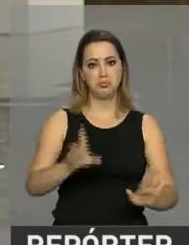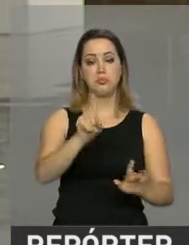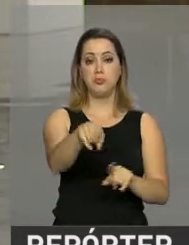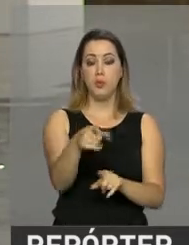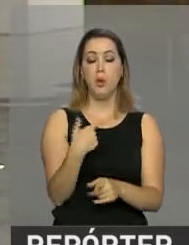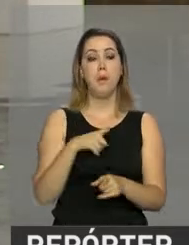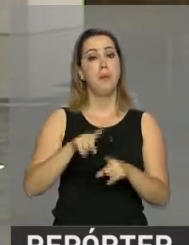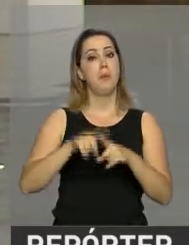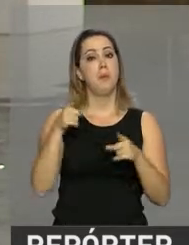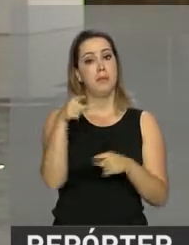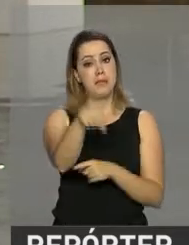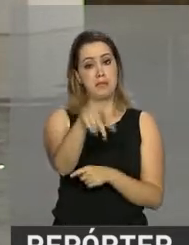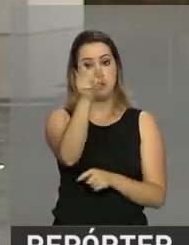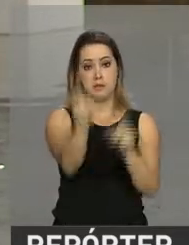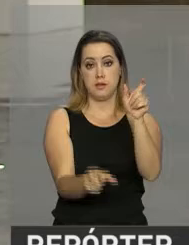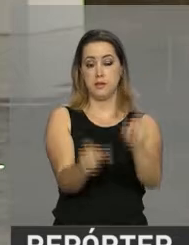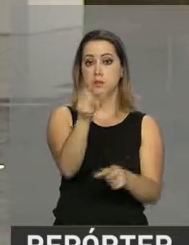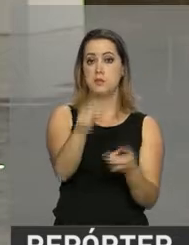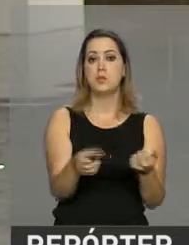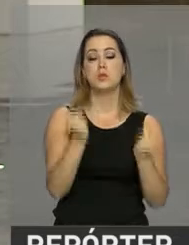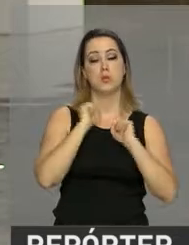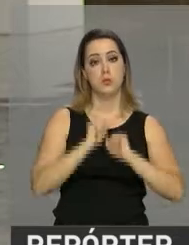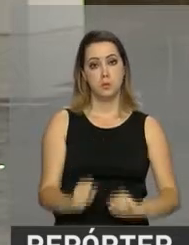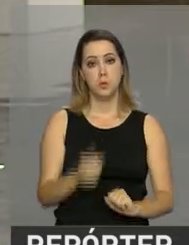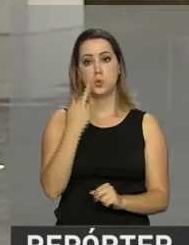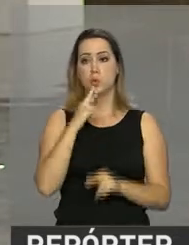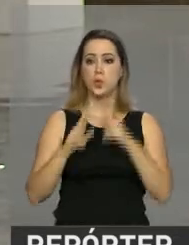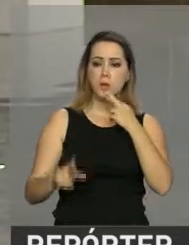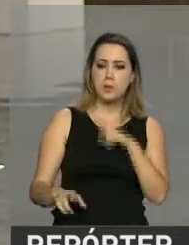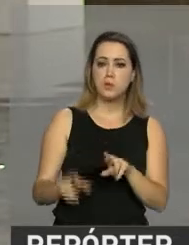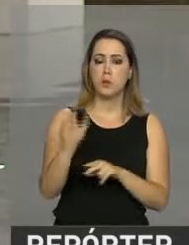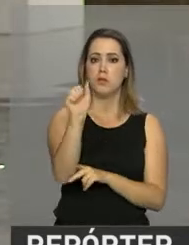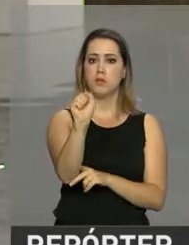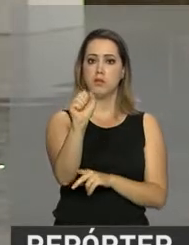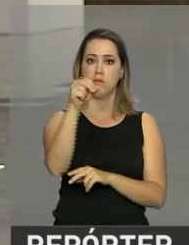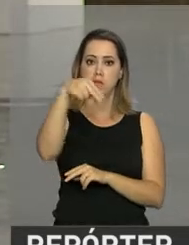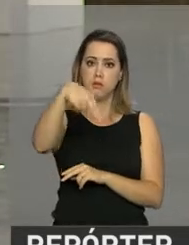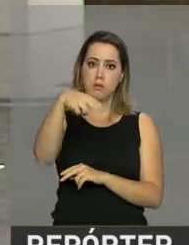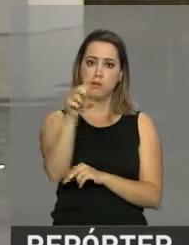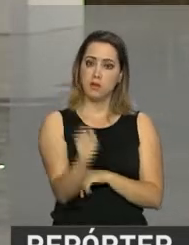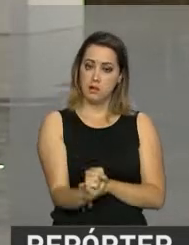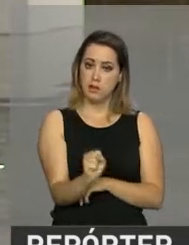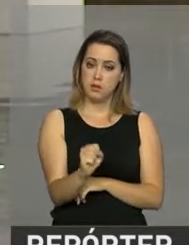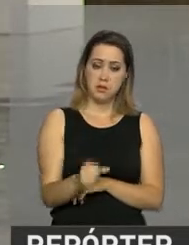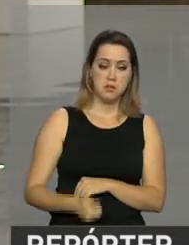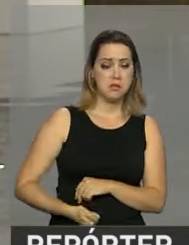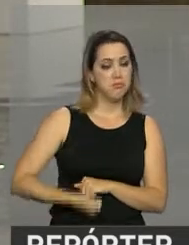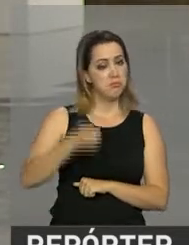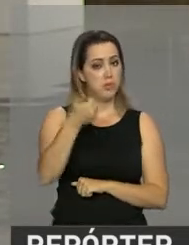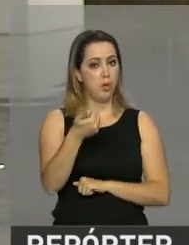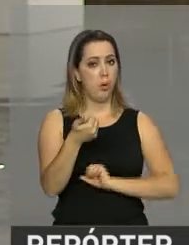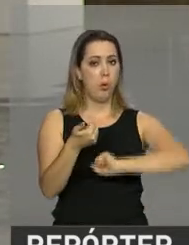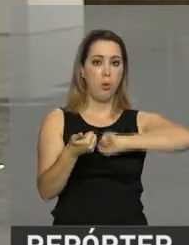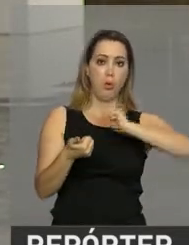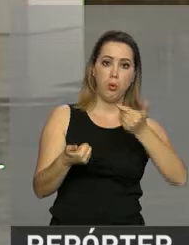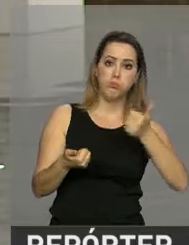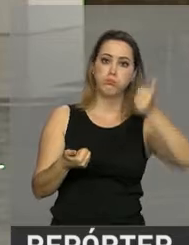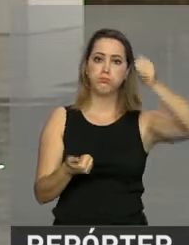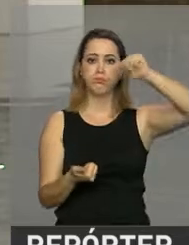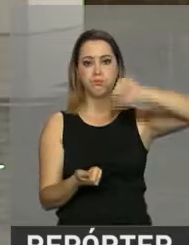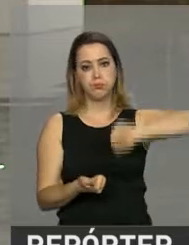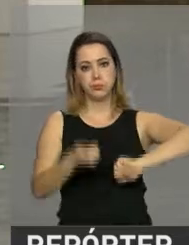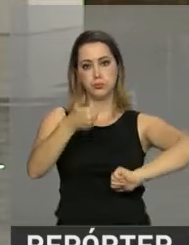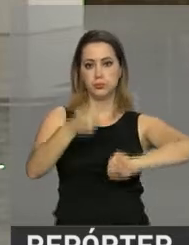é esses clientes que vão responder à ANS com a redução das queixas se os planos melhoraram a sua qualidade